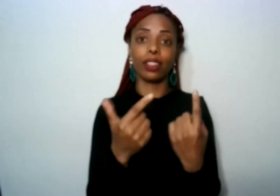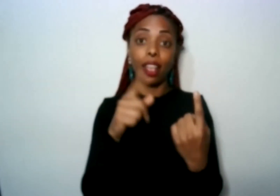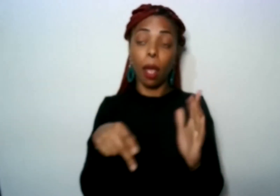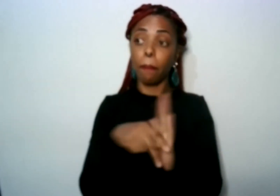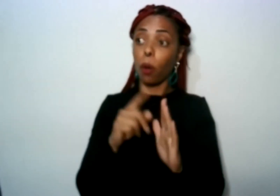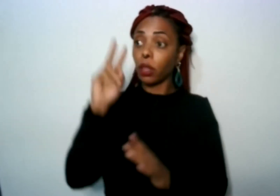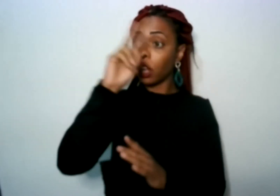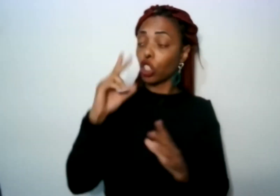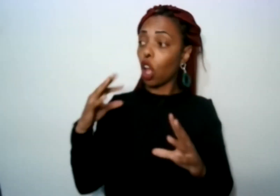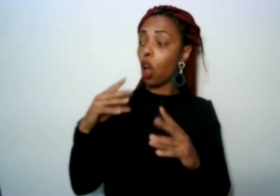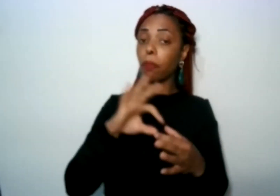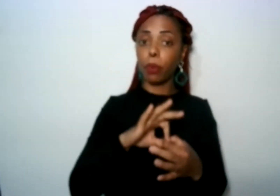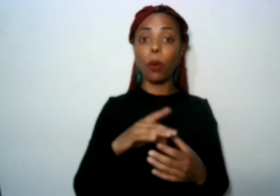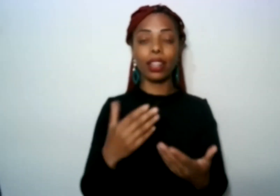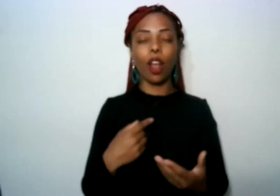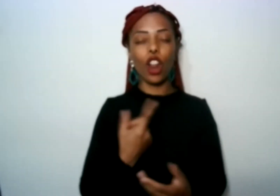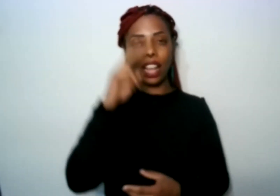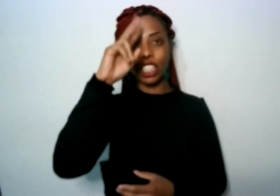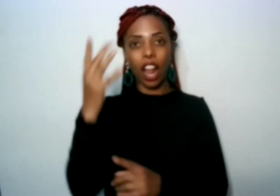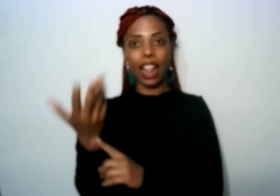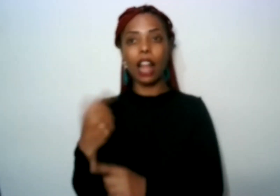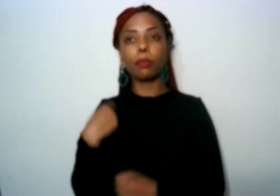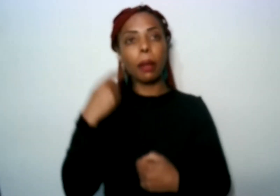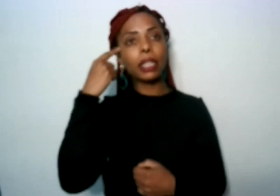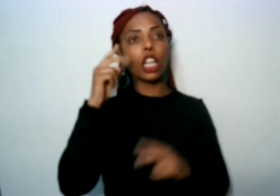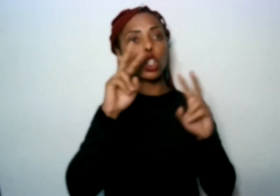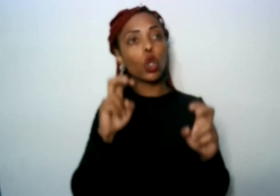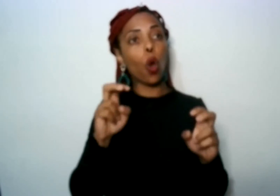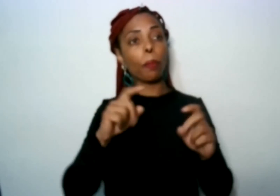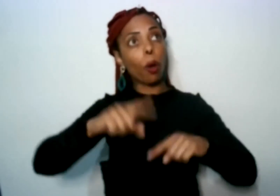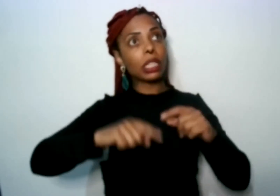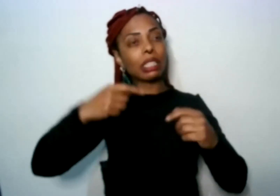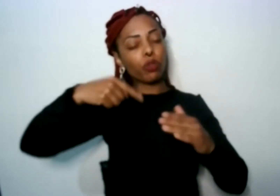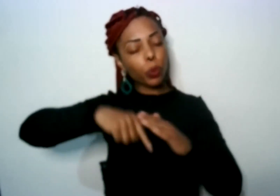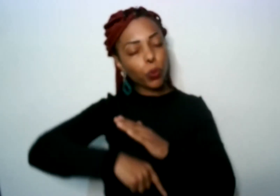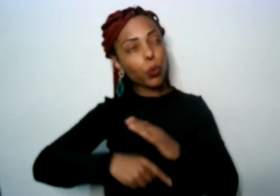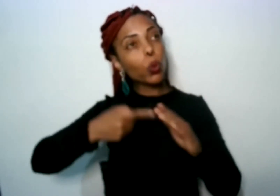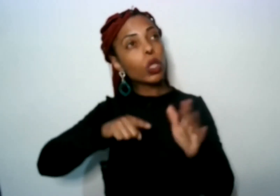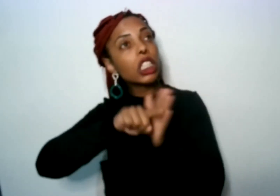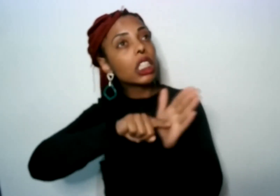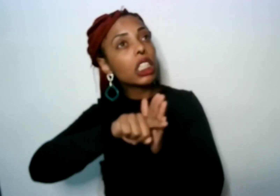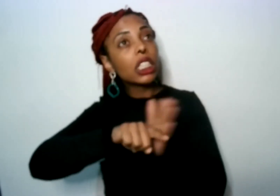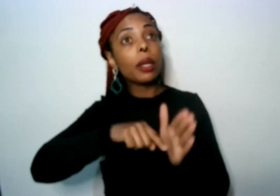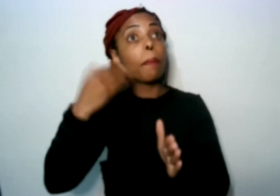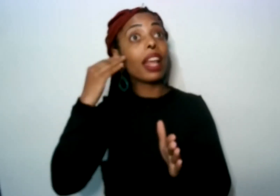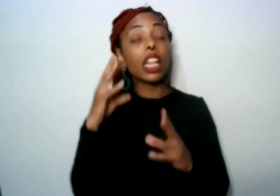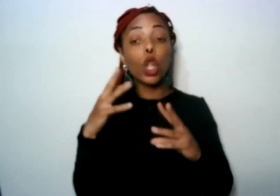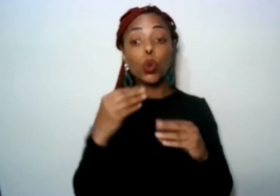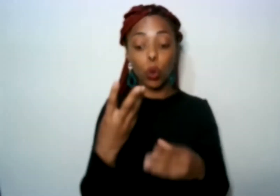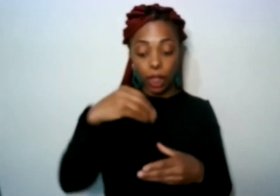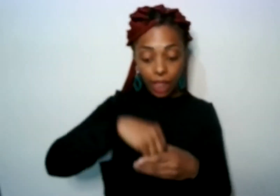objeto ele tem que ser mergulhado de uma forma vertical profunda para entender tudo o que está acontecendo de dentro para fora